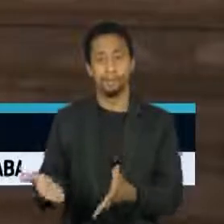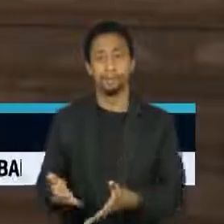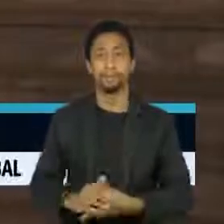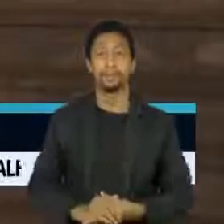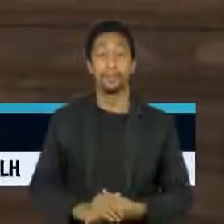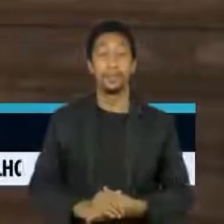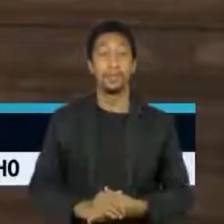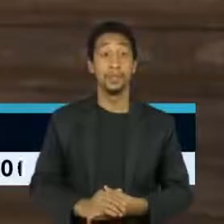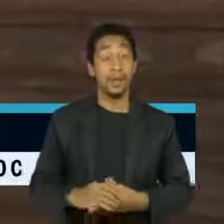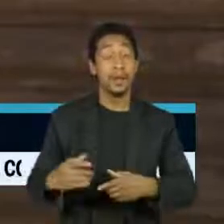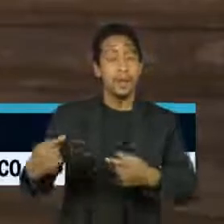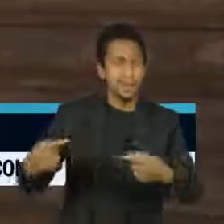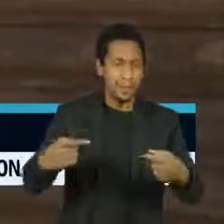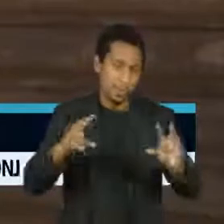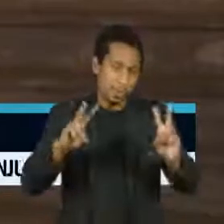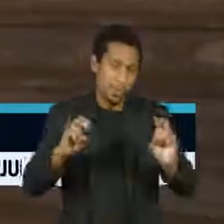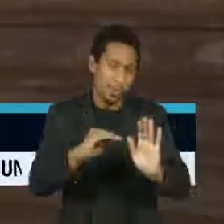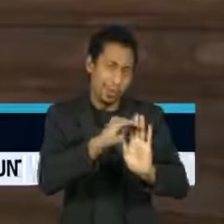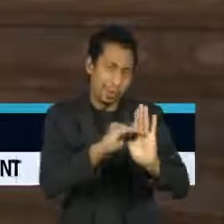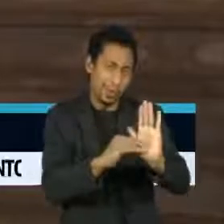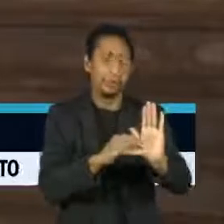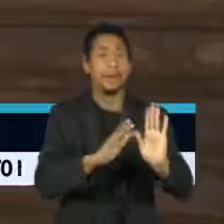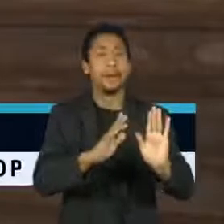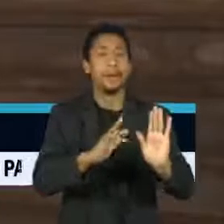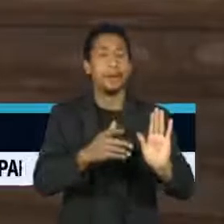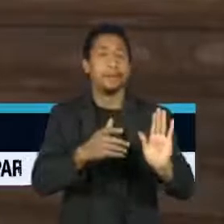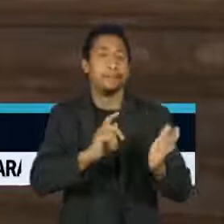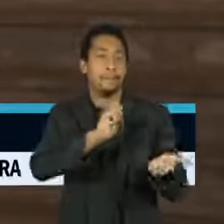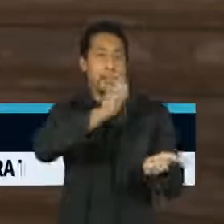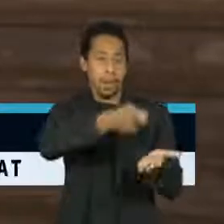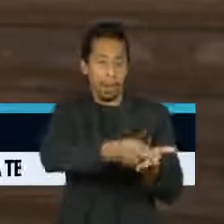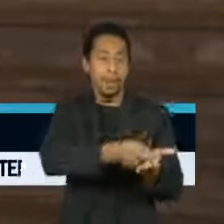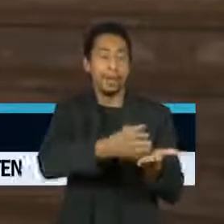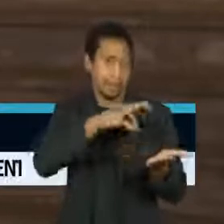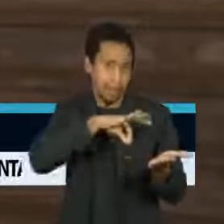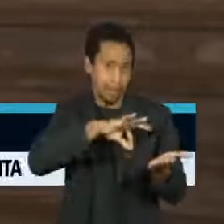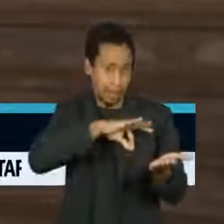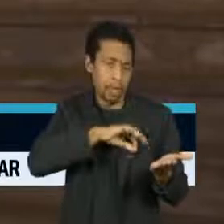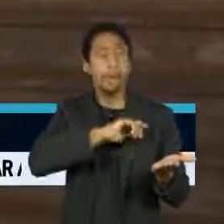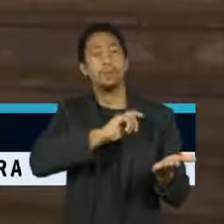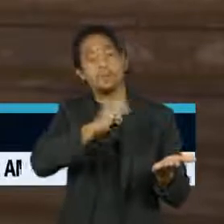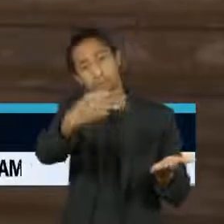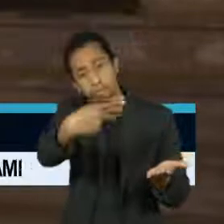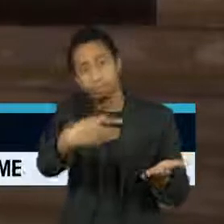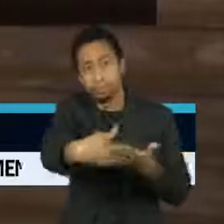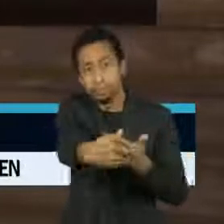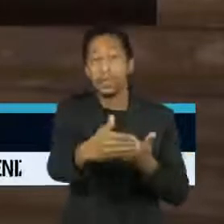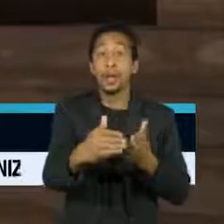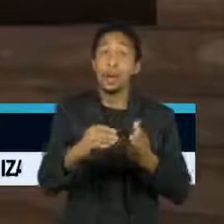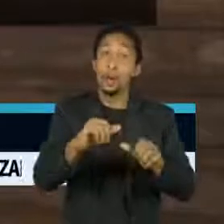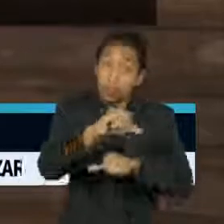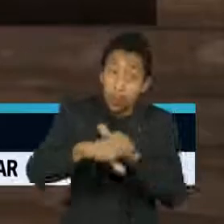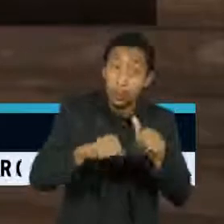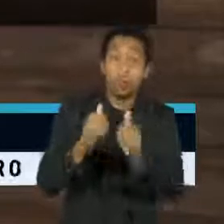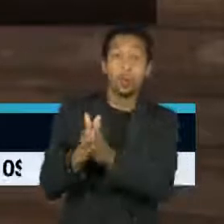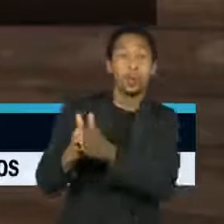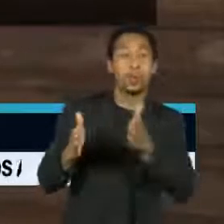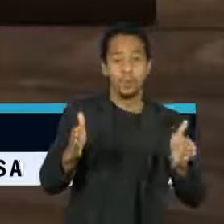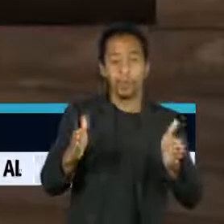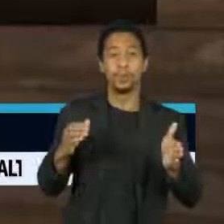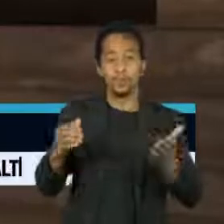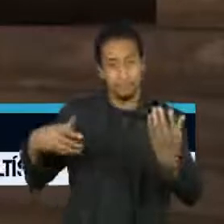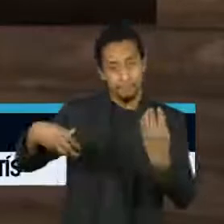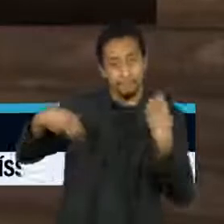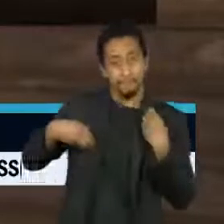A política de desoneração da folha foi criada em 2011 no governo Dilma Rousseff. Chegou a atingir 56